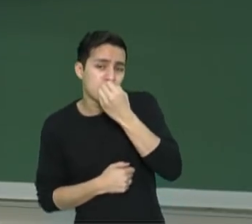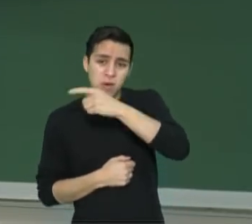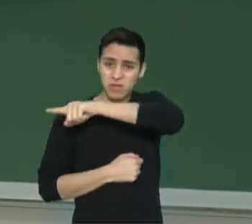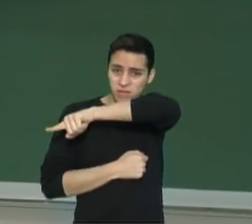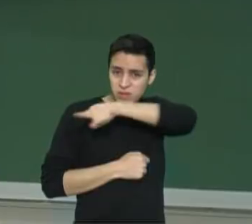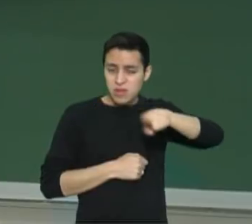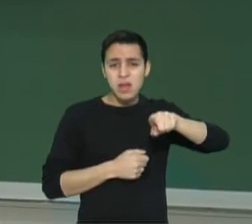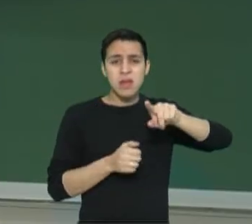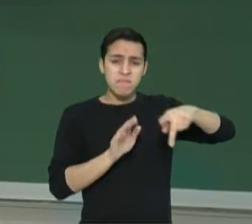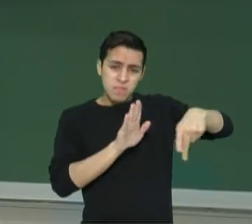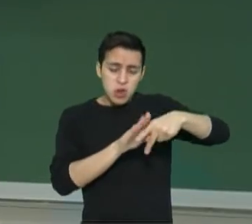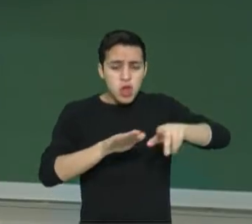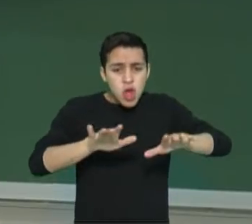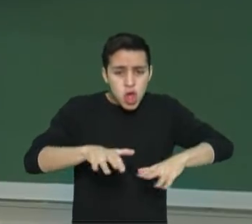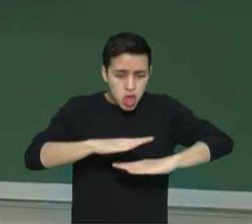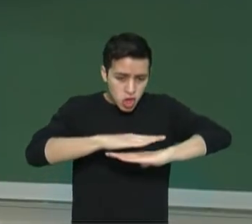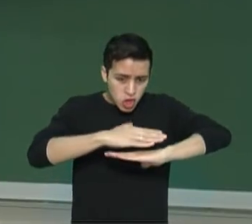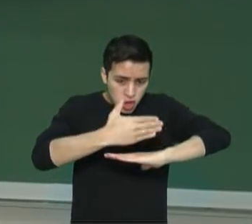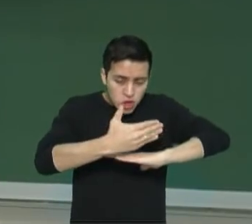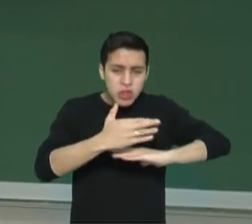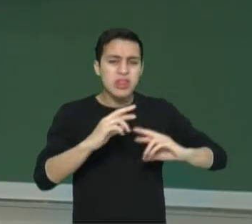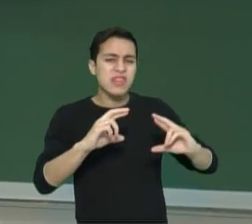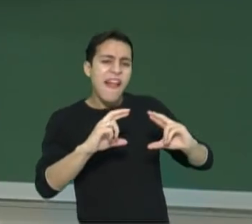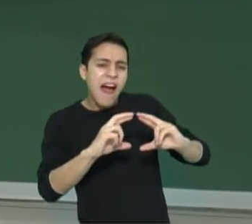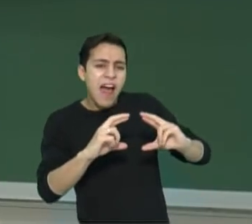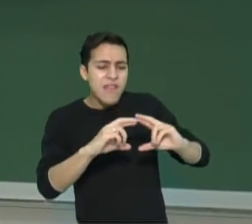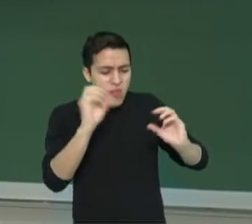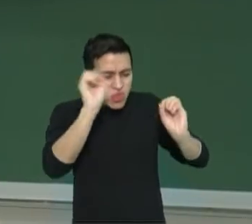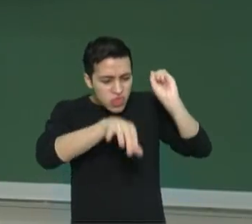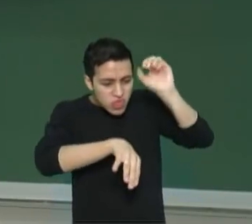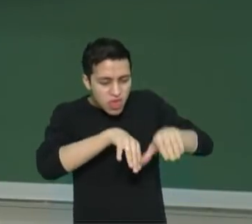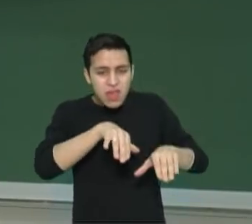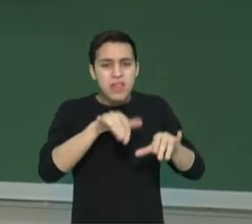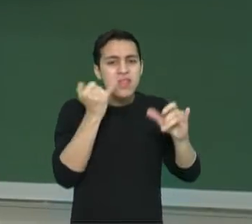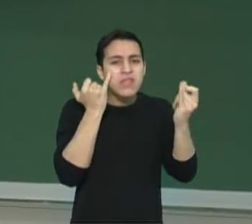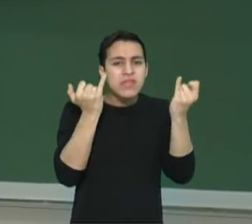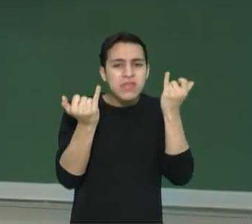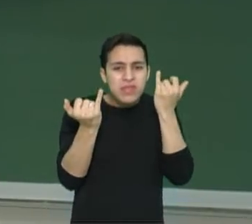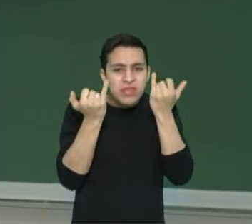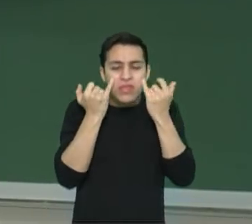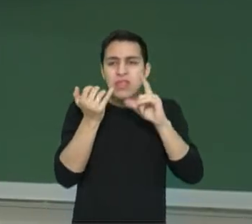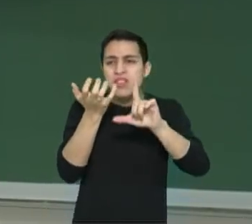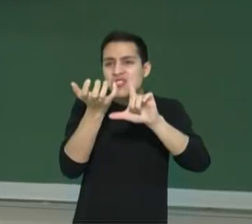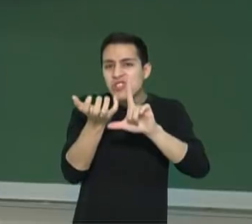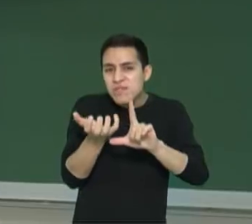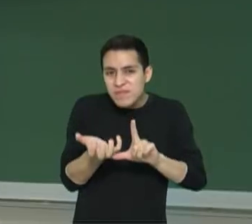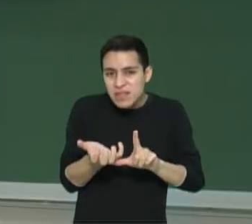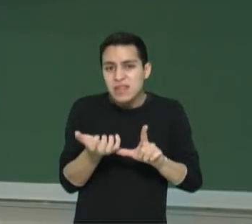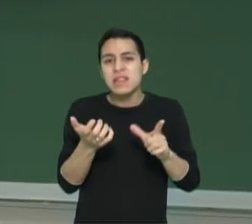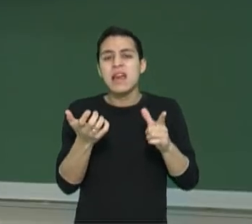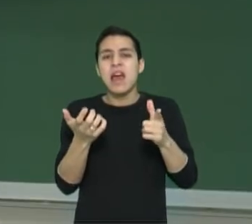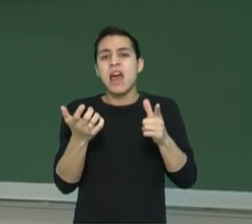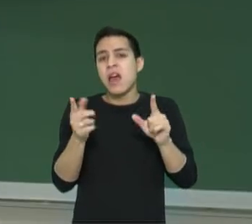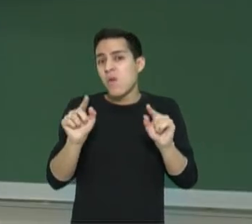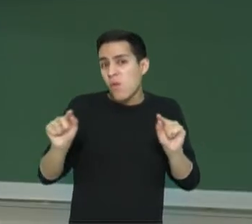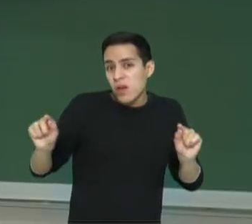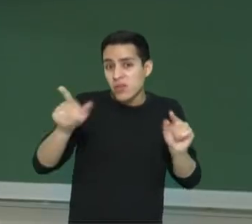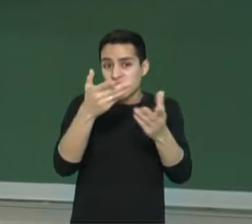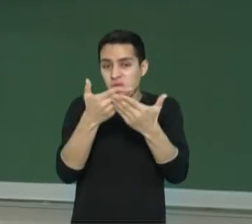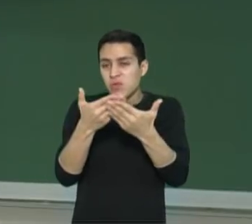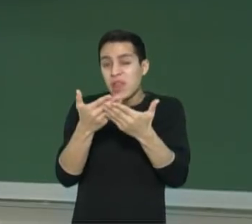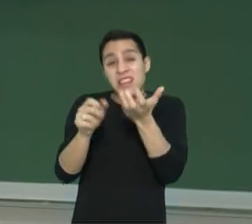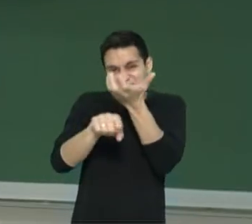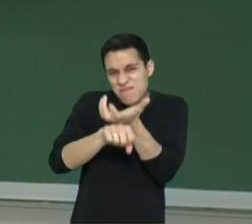seu computador, no seu Google Drive, onde você guarde infográficos das matérias, né? Encontra aí na internet e